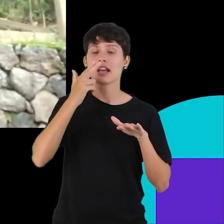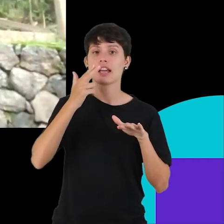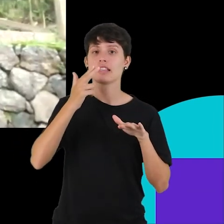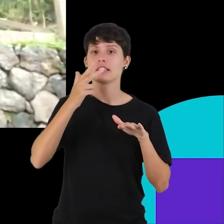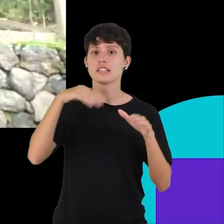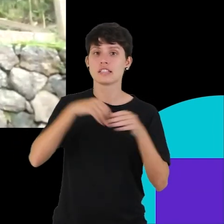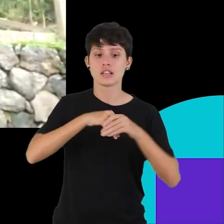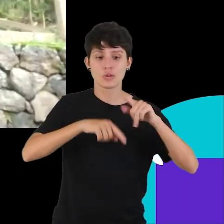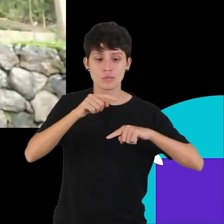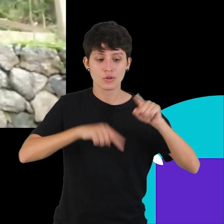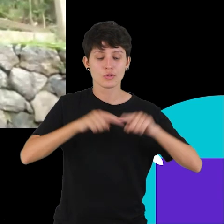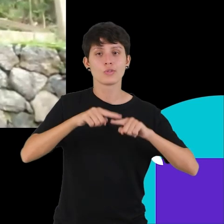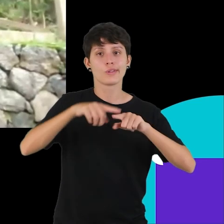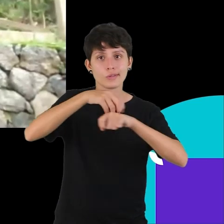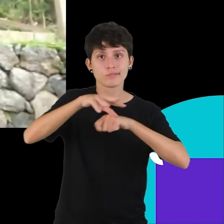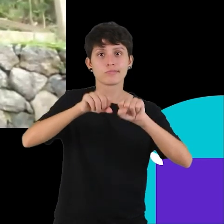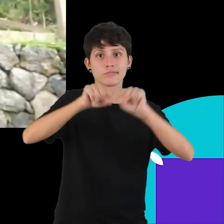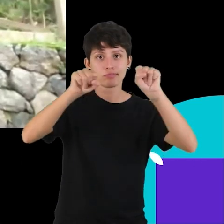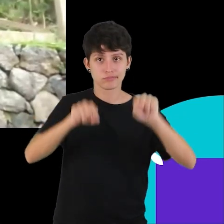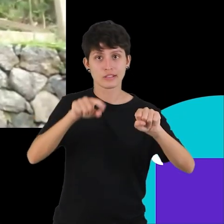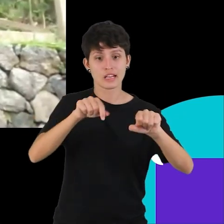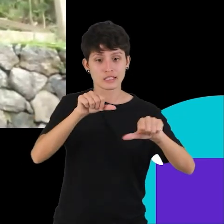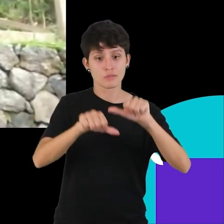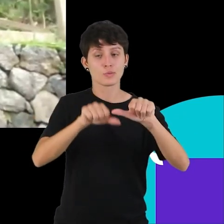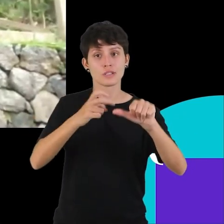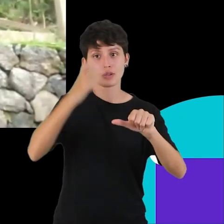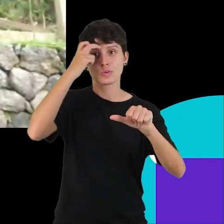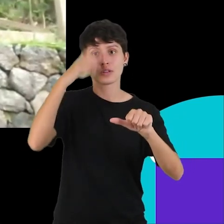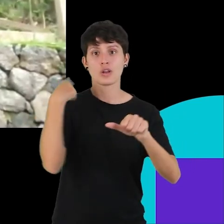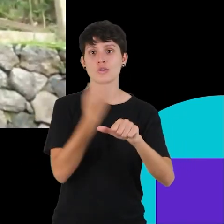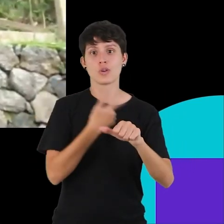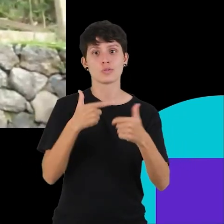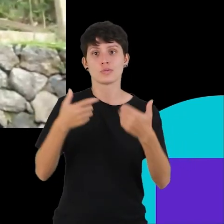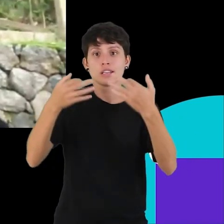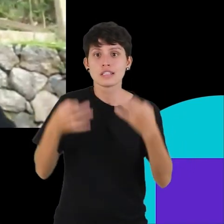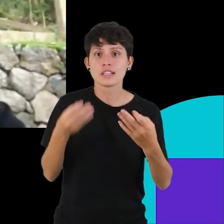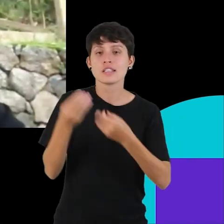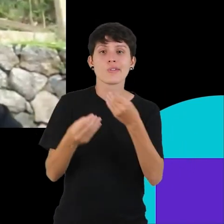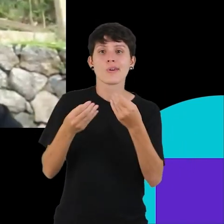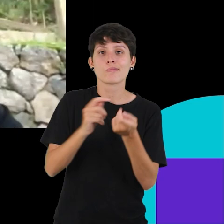aqui da Ju, ou do Ju, eu não tenho certeza.